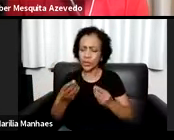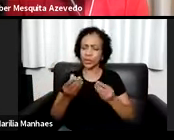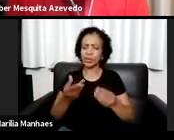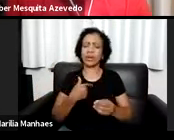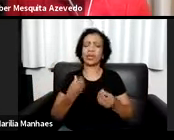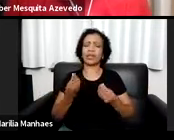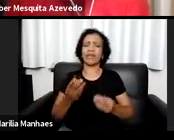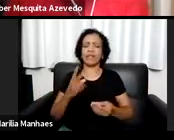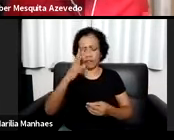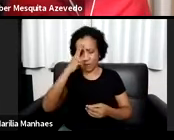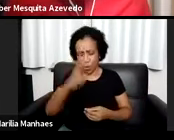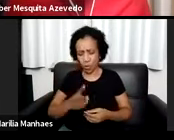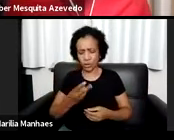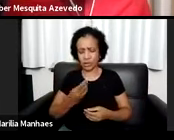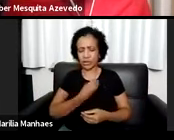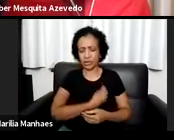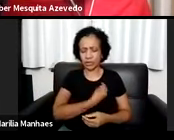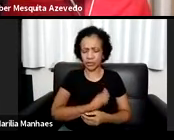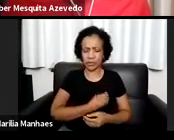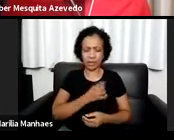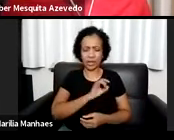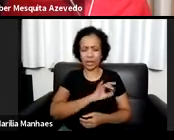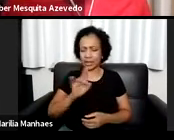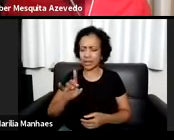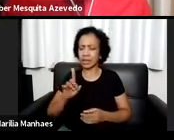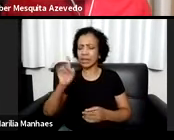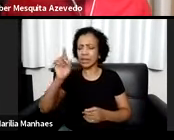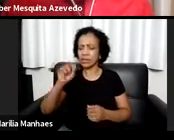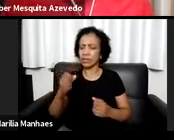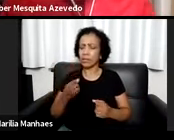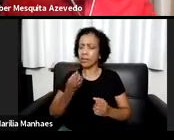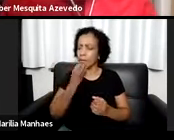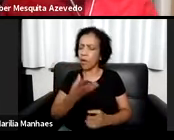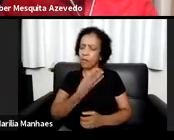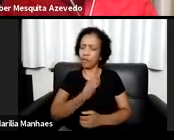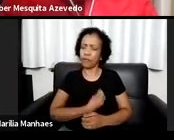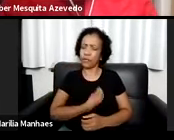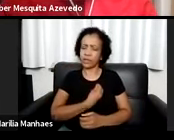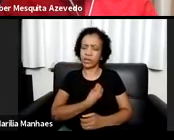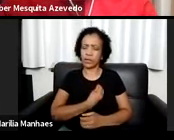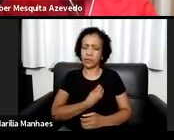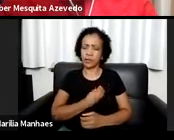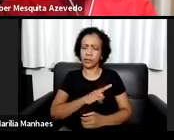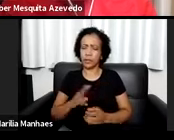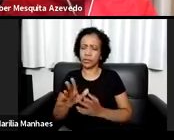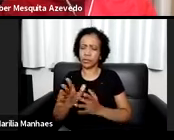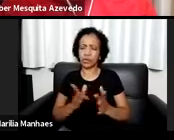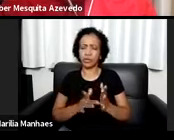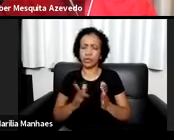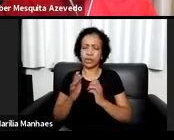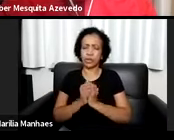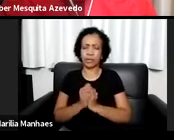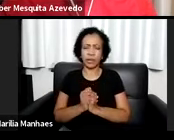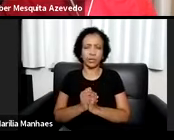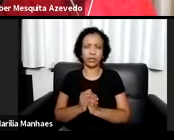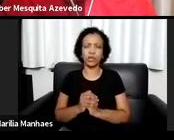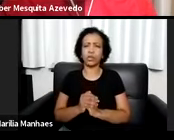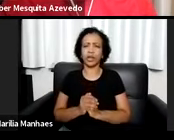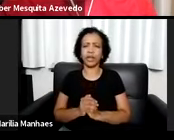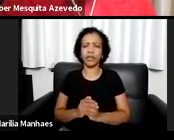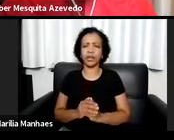avanço da vida cada vez mais, porque Tu és o Deus da vida e a Ti que nós clamamos em nome de Jesus. Amém e